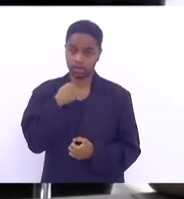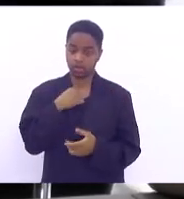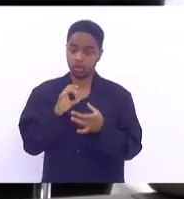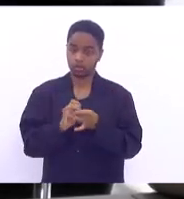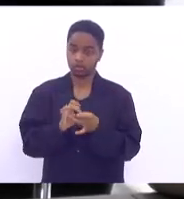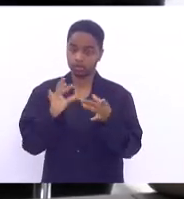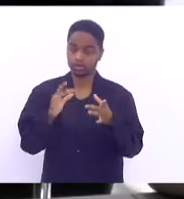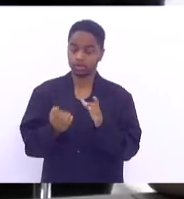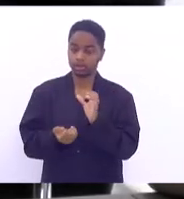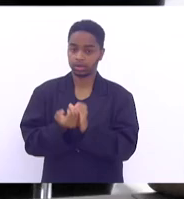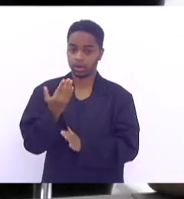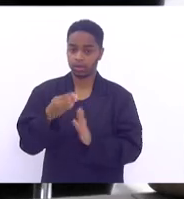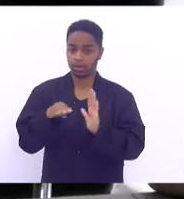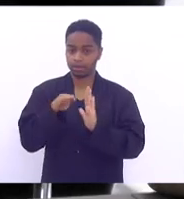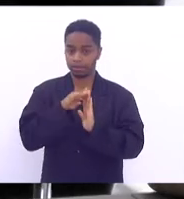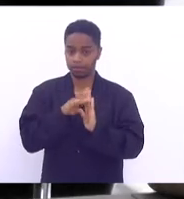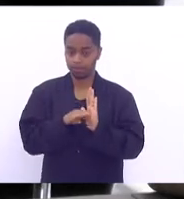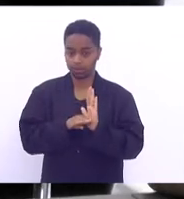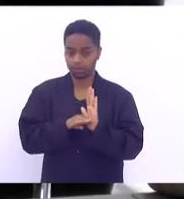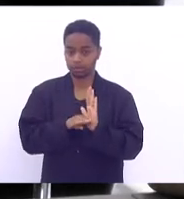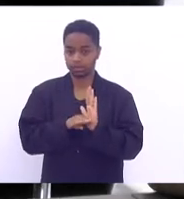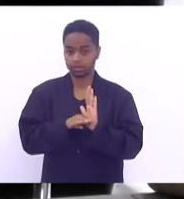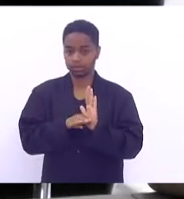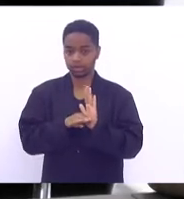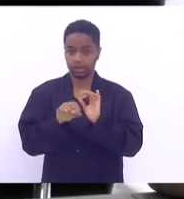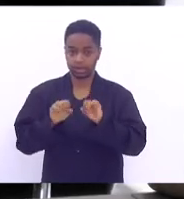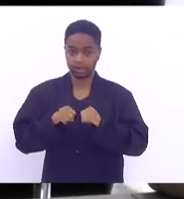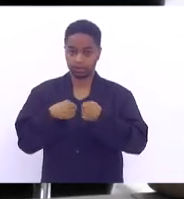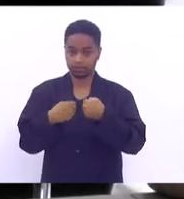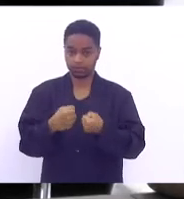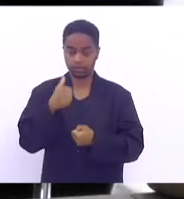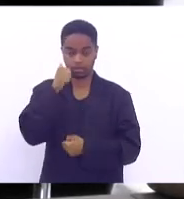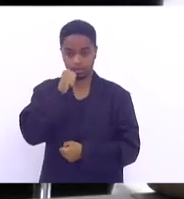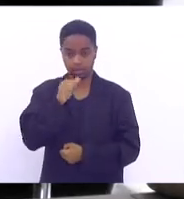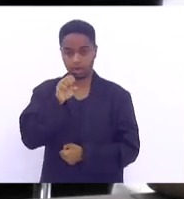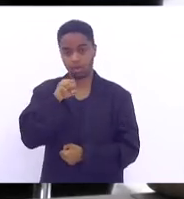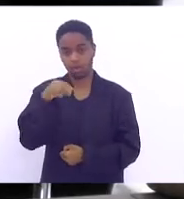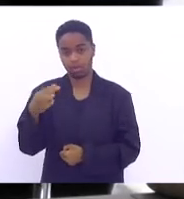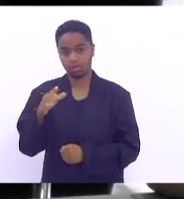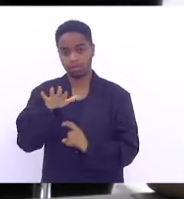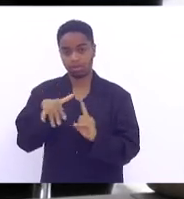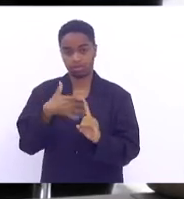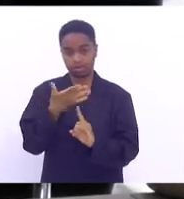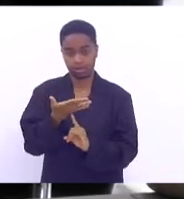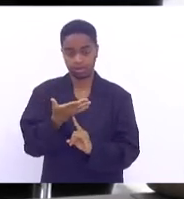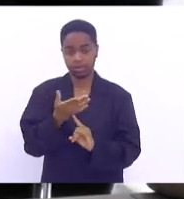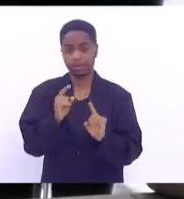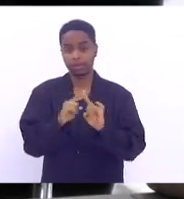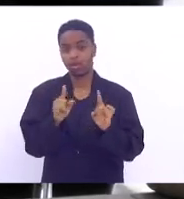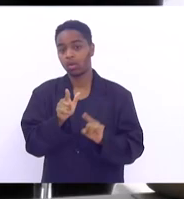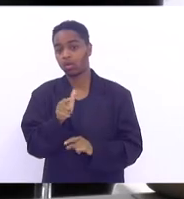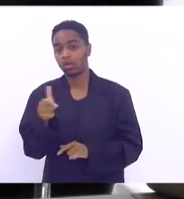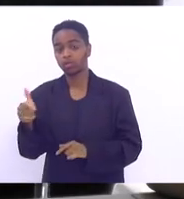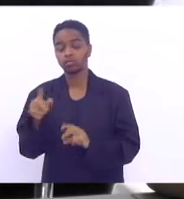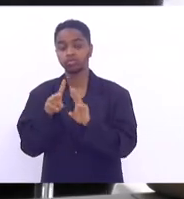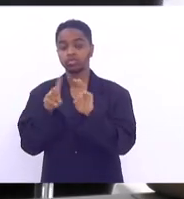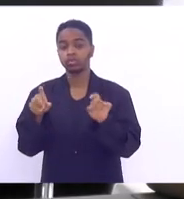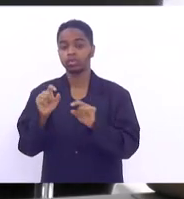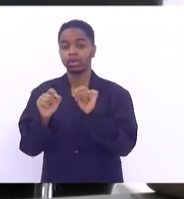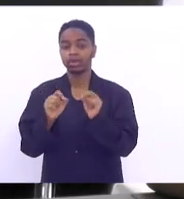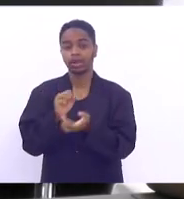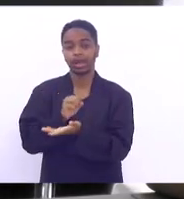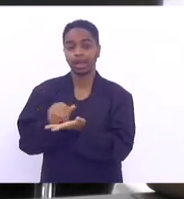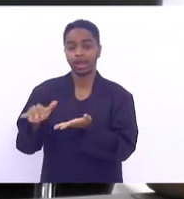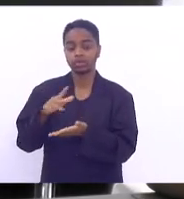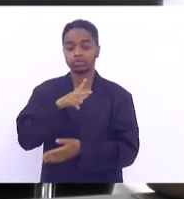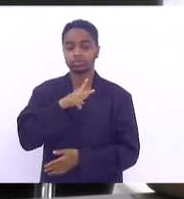criar um programa de defesa das mulheres ou do meio ambiente, blá, blá, e o outro é ligado à despesa de pessoal.